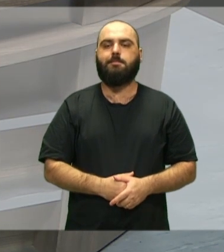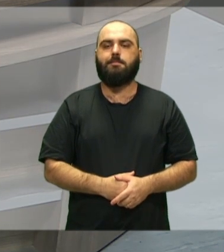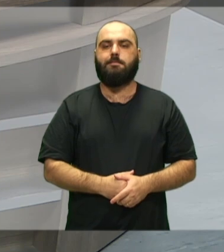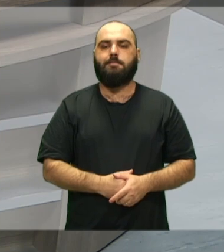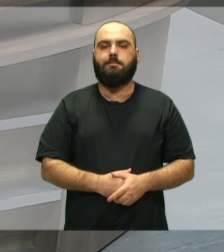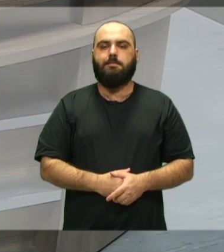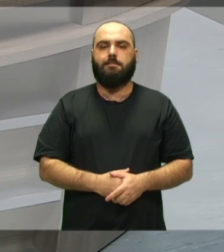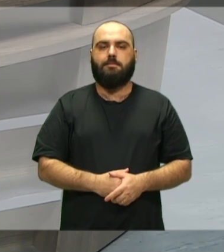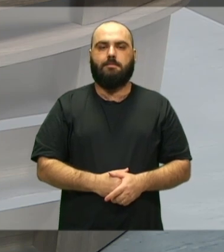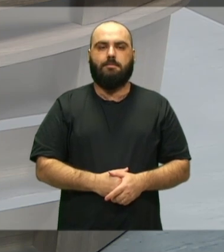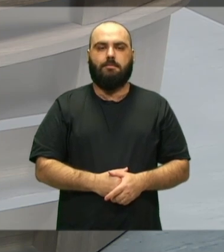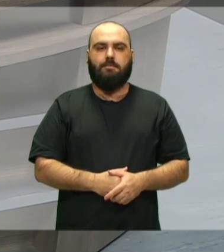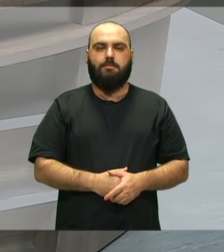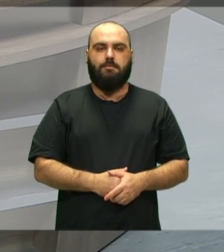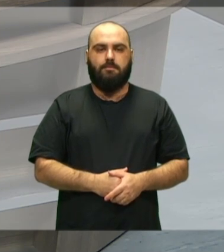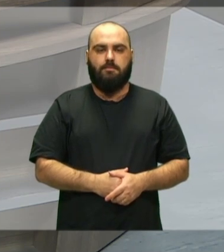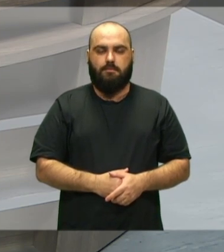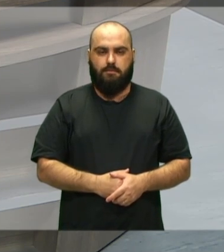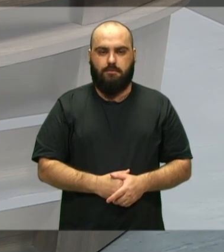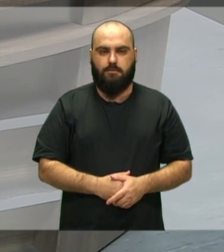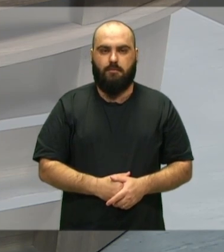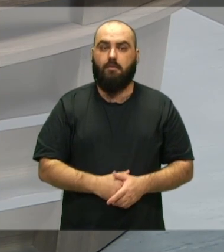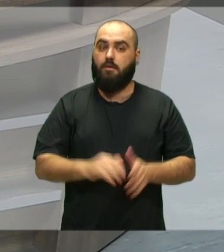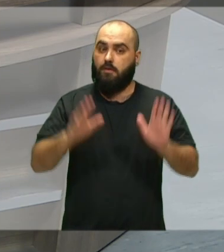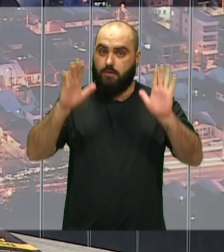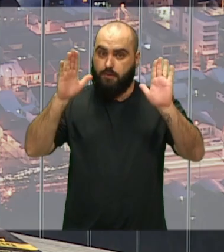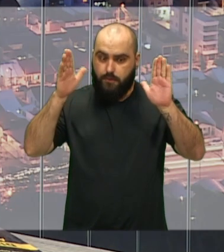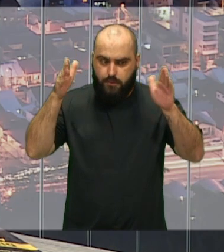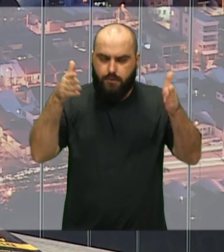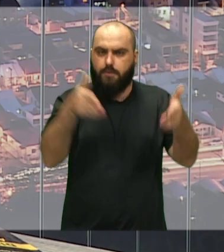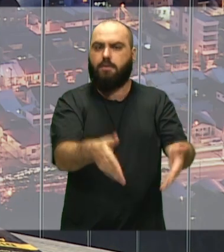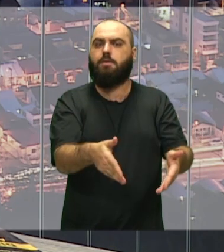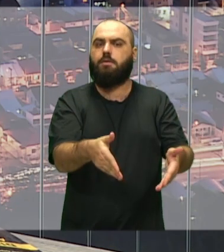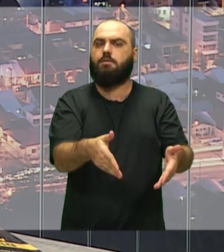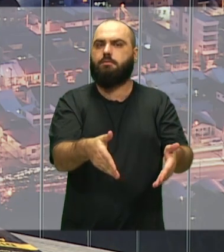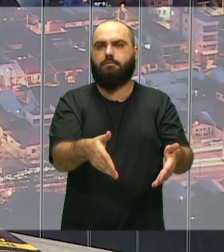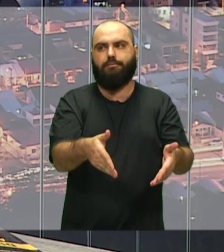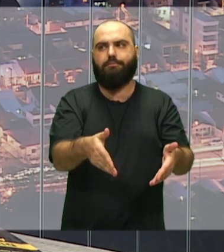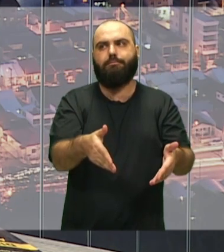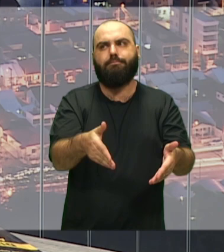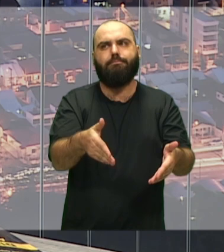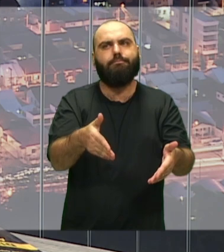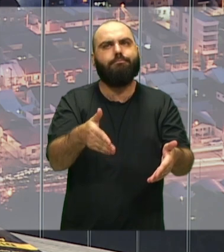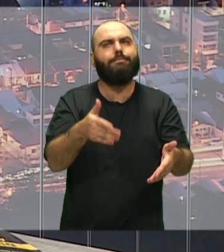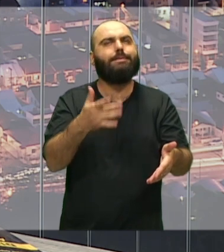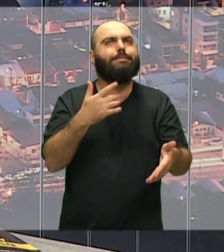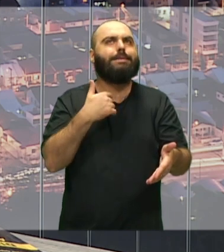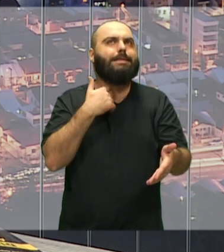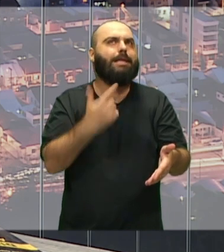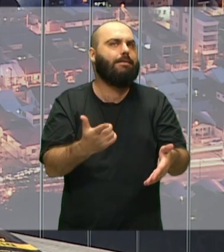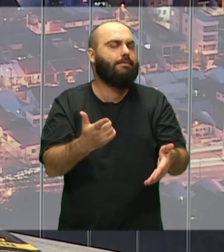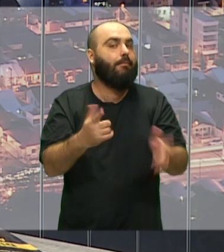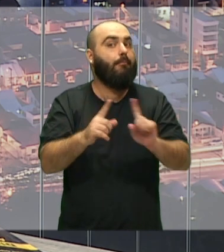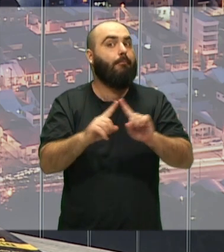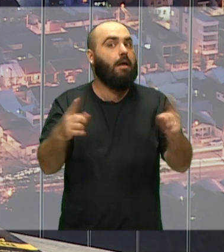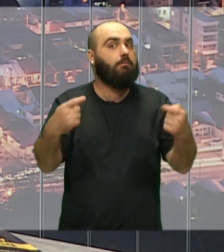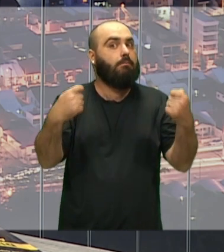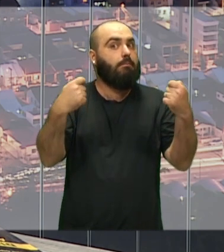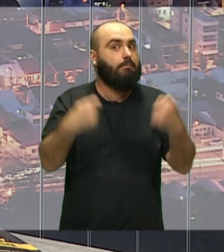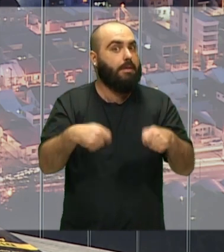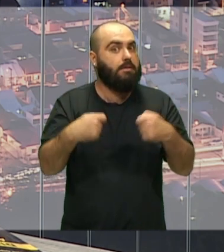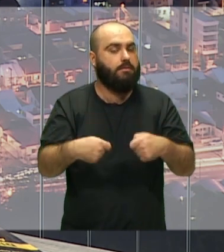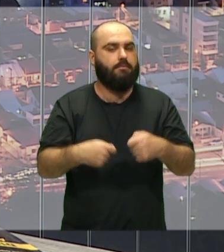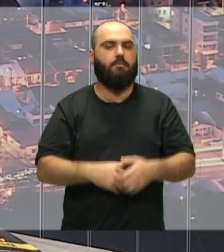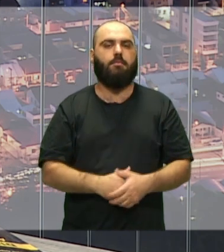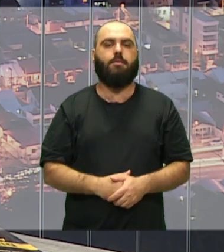ó. Agora vamos já entrar num assunto mais chatinho, digamos assim, mas necessário.